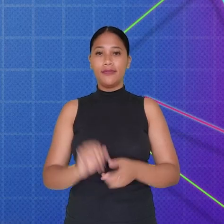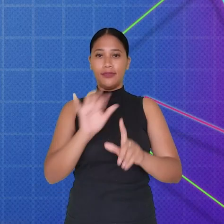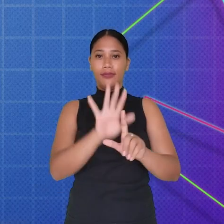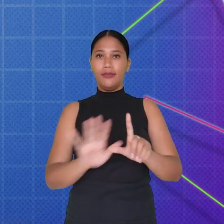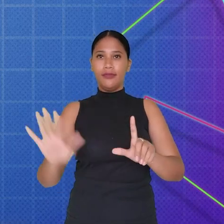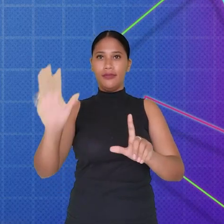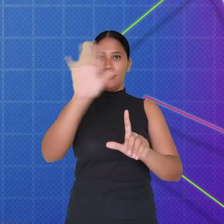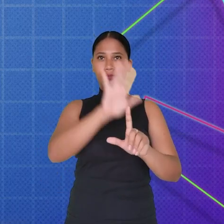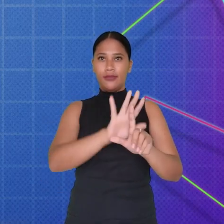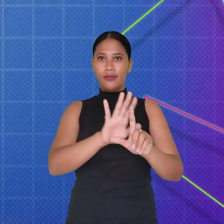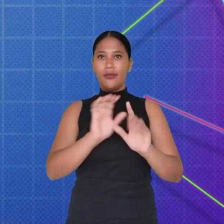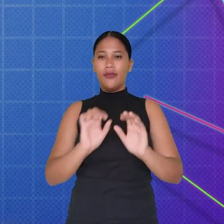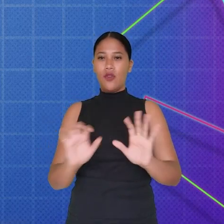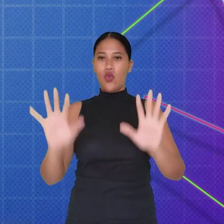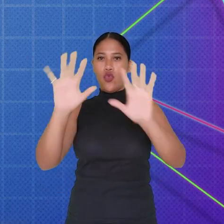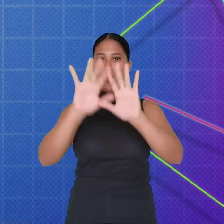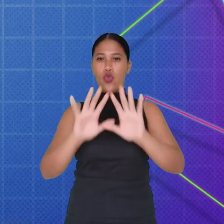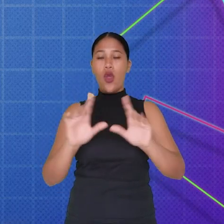Interface.